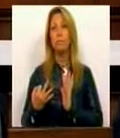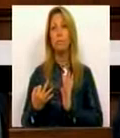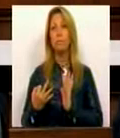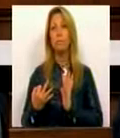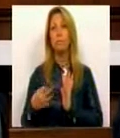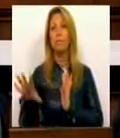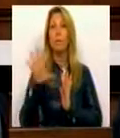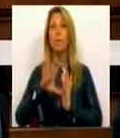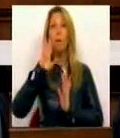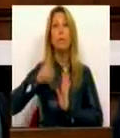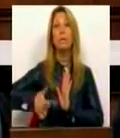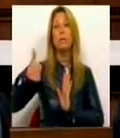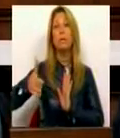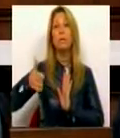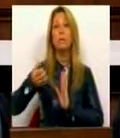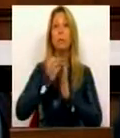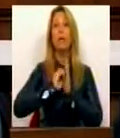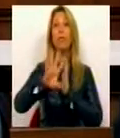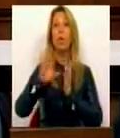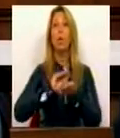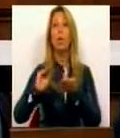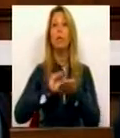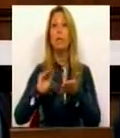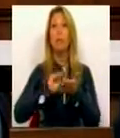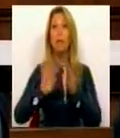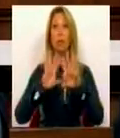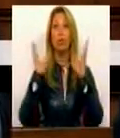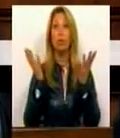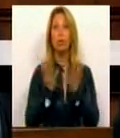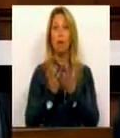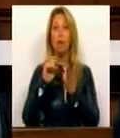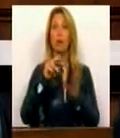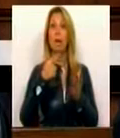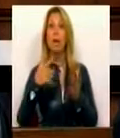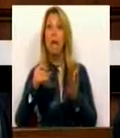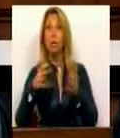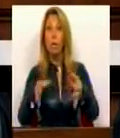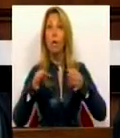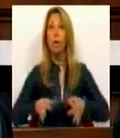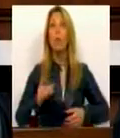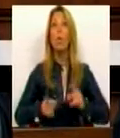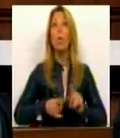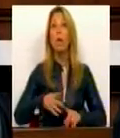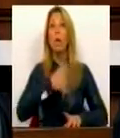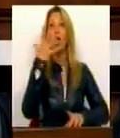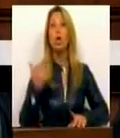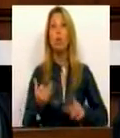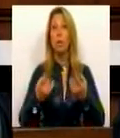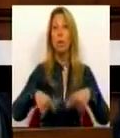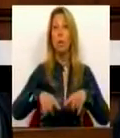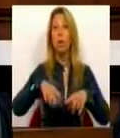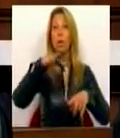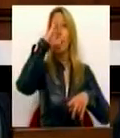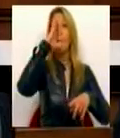instrumento principal para enviar ao Secretário-Geral da NATO e antecipando aquela que viria a ser a segunda sessão da